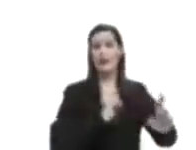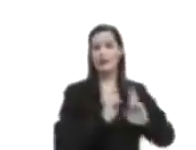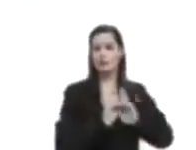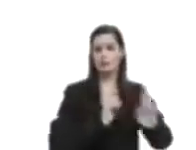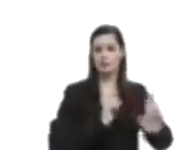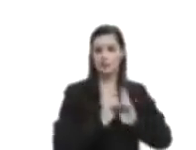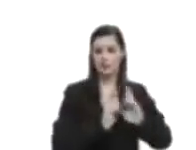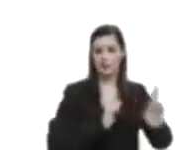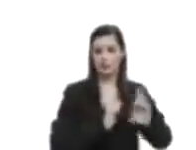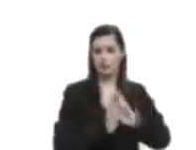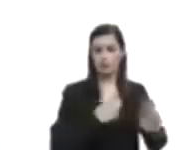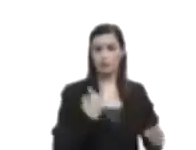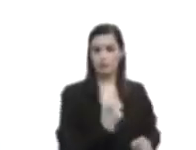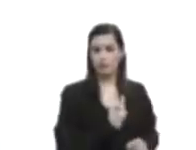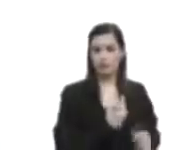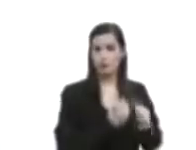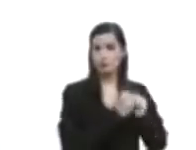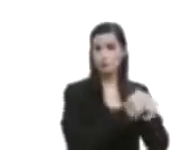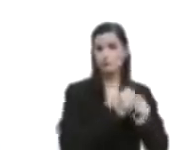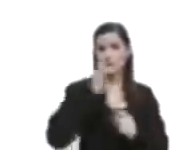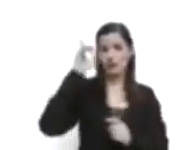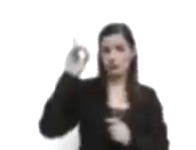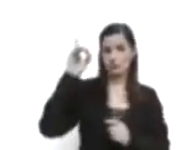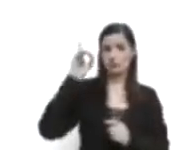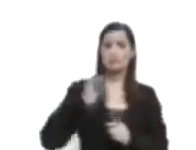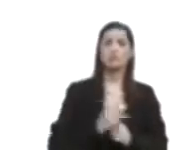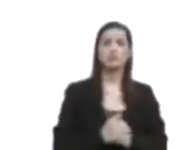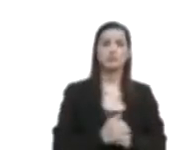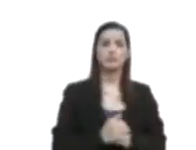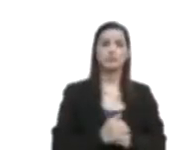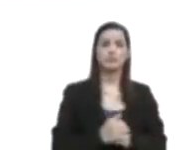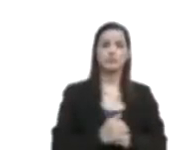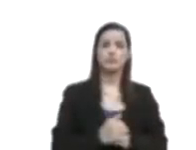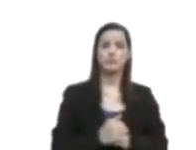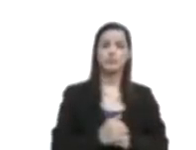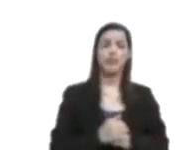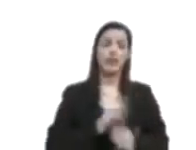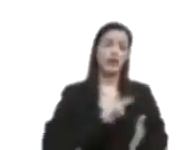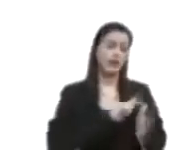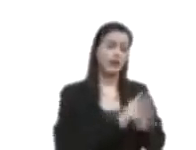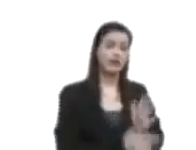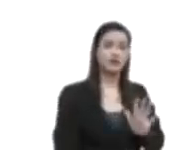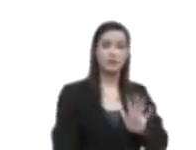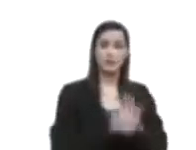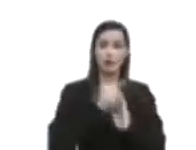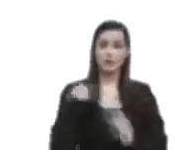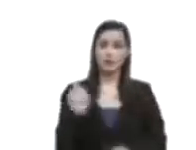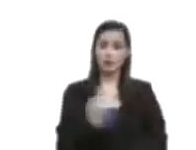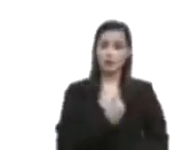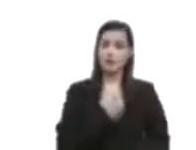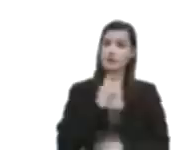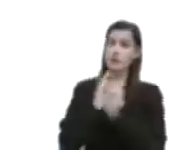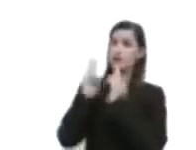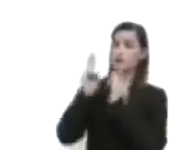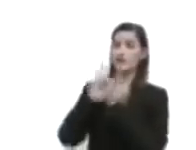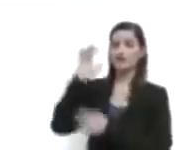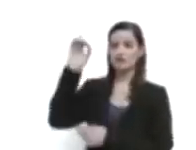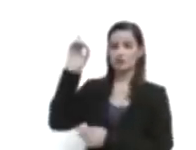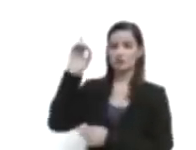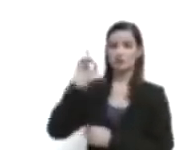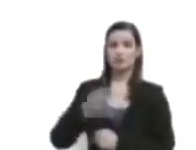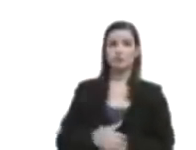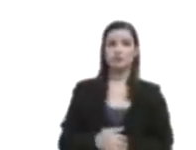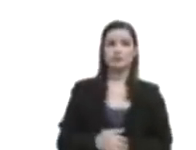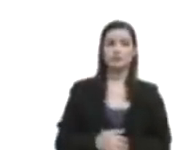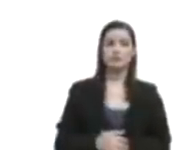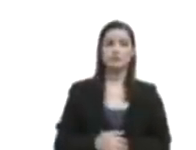e desejo de justiça. São todas características nossas que nos relacionam com Deus.